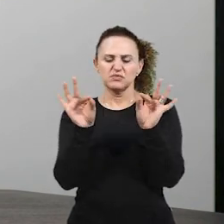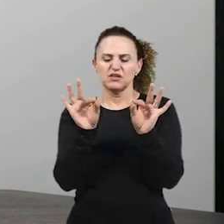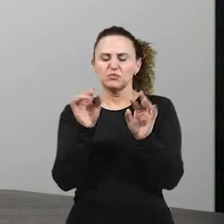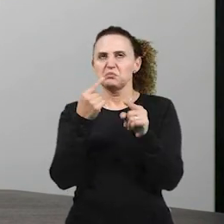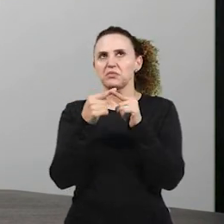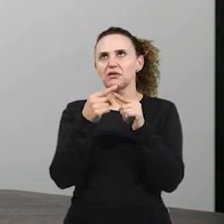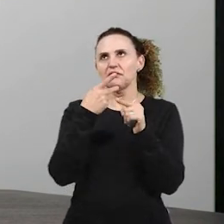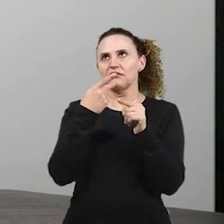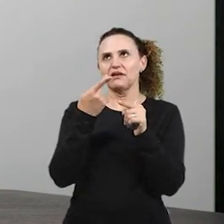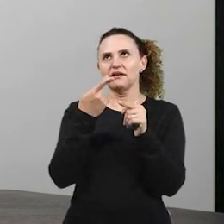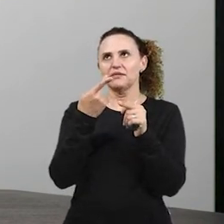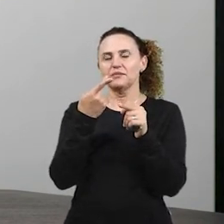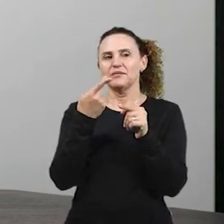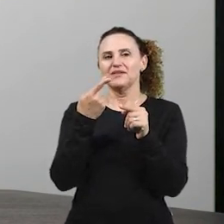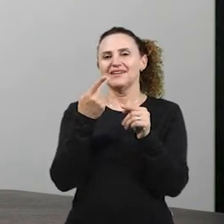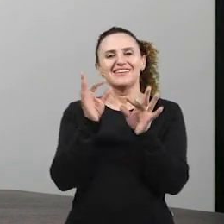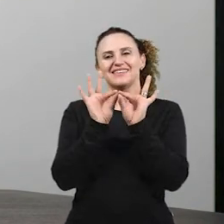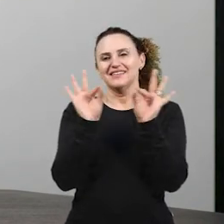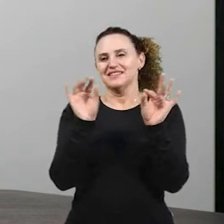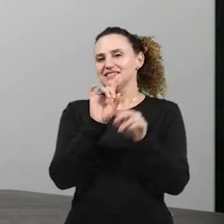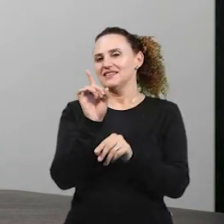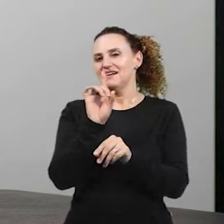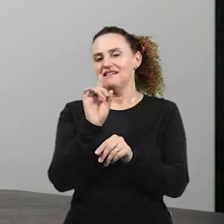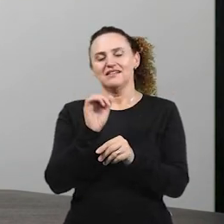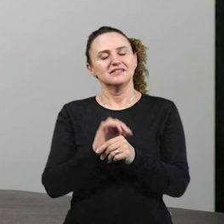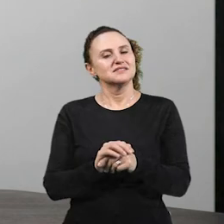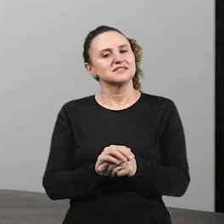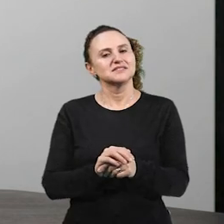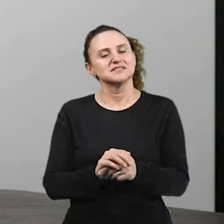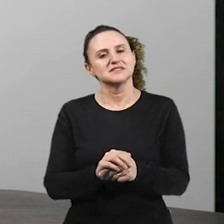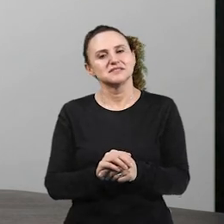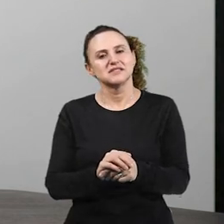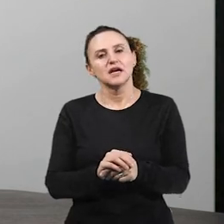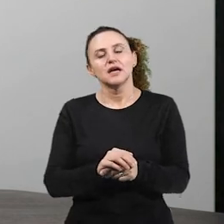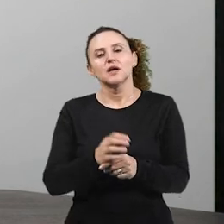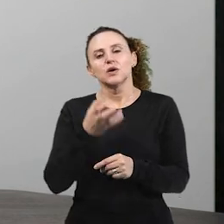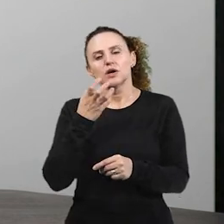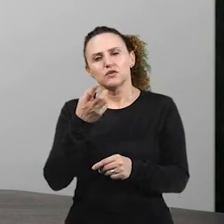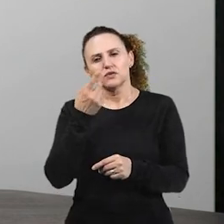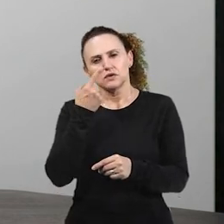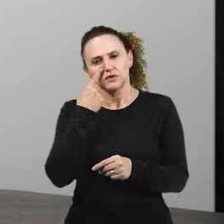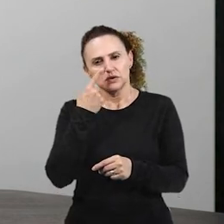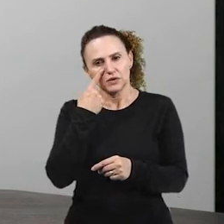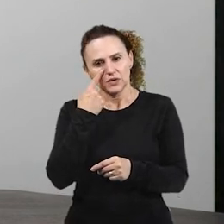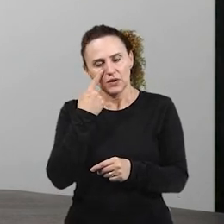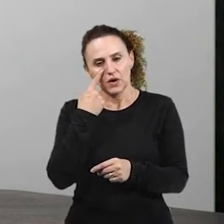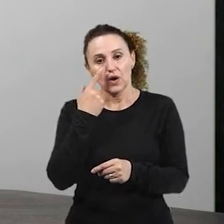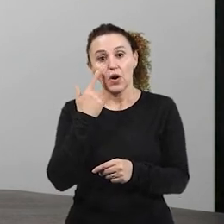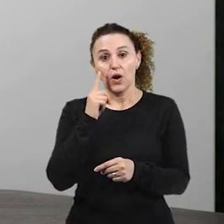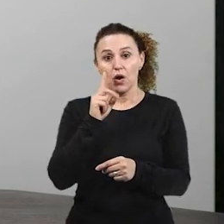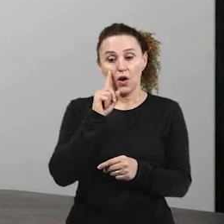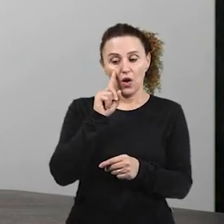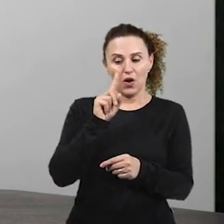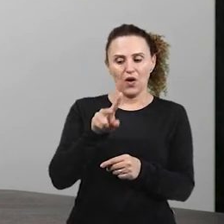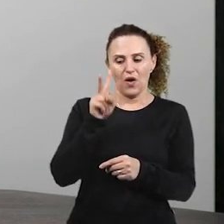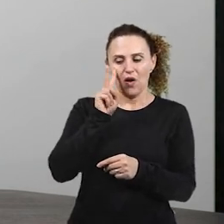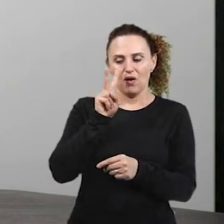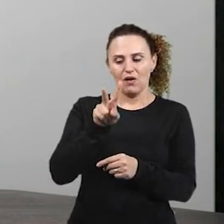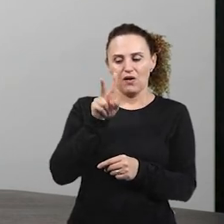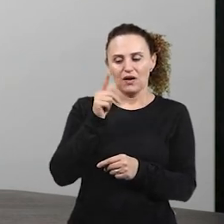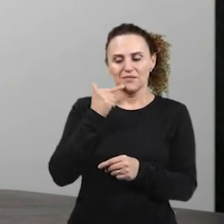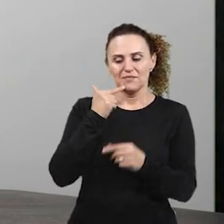falamos a língua que ela é simples ver e quero que vocês olhem para a língua